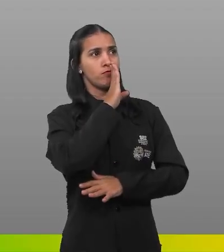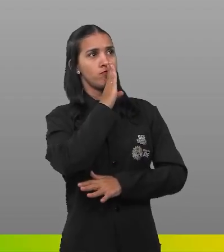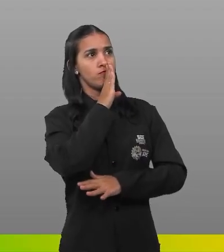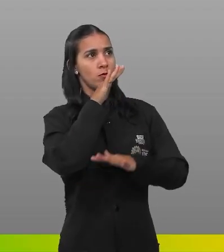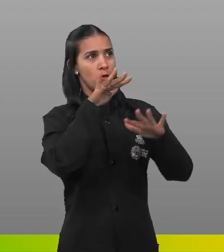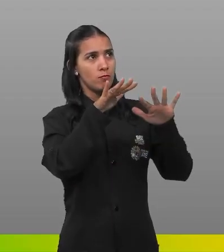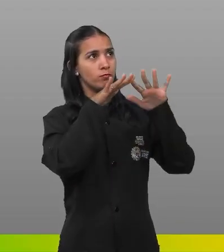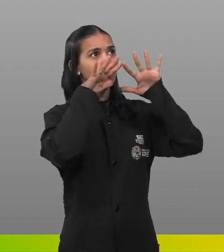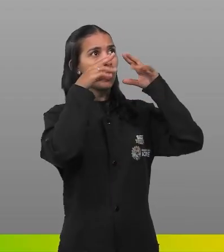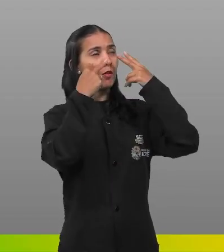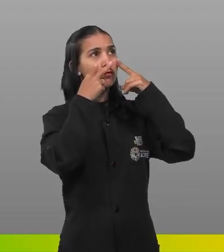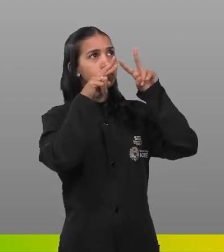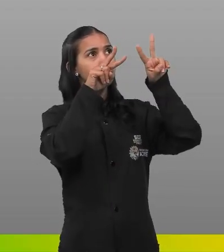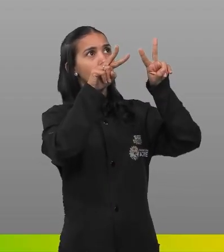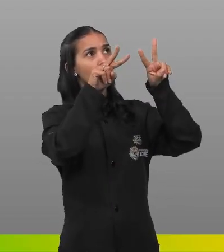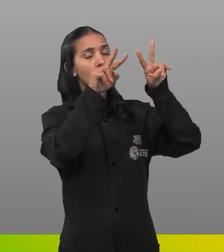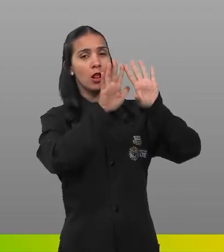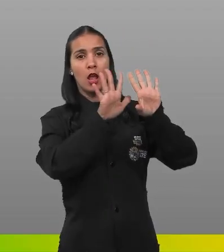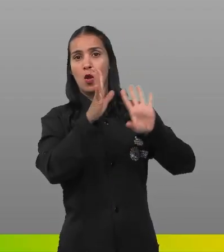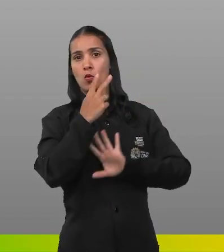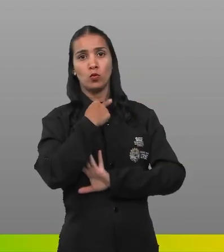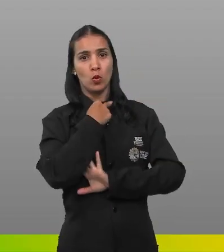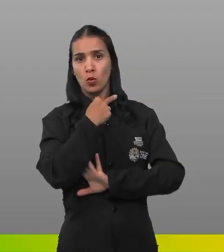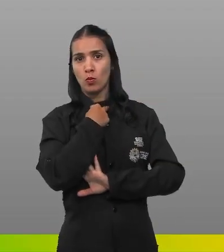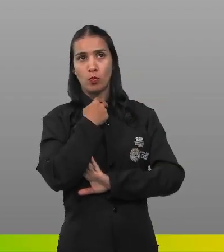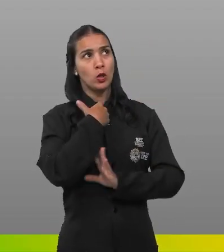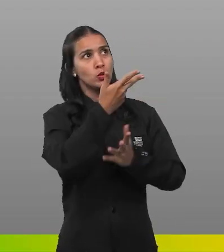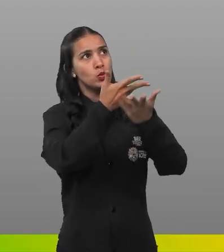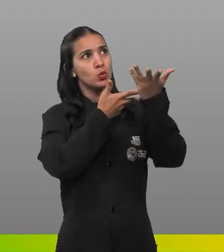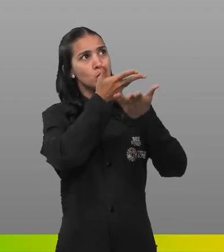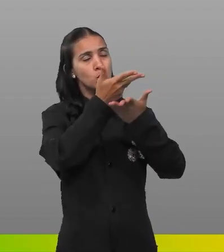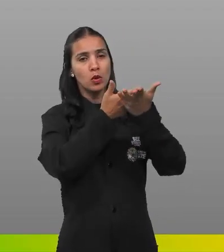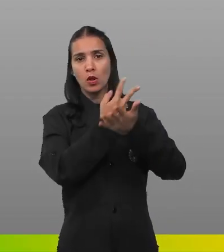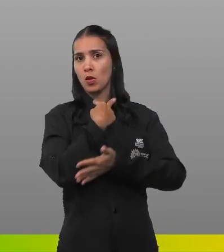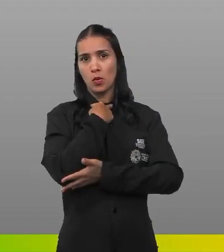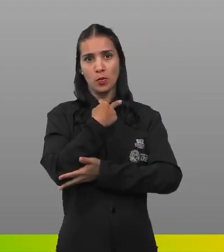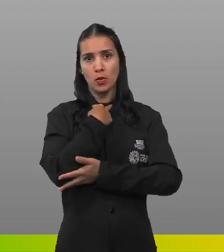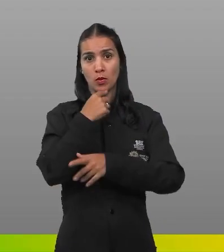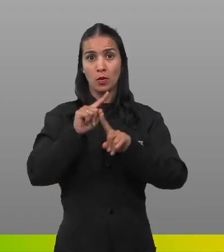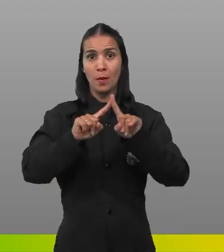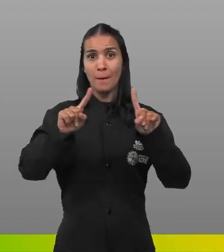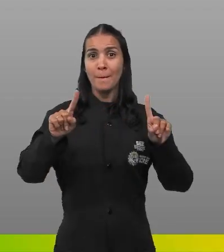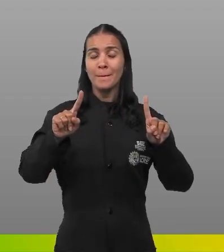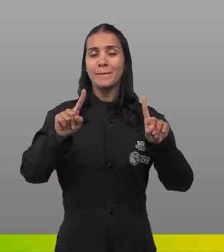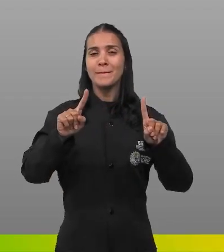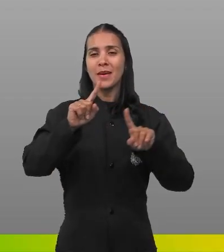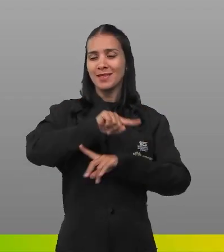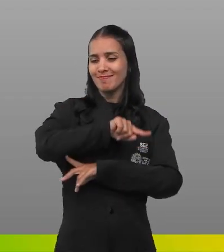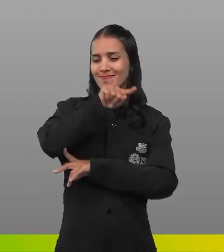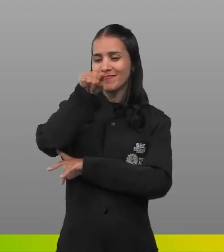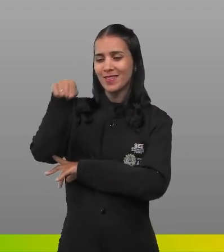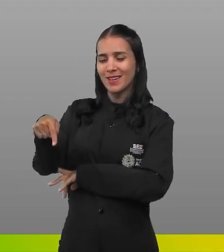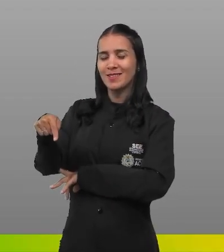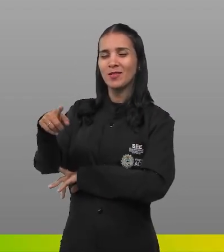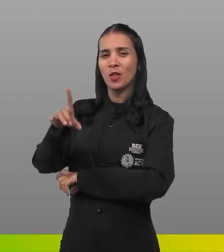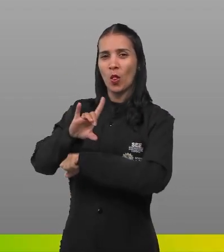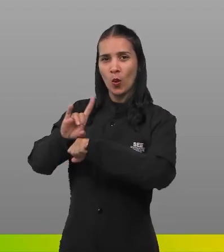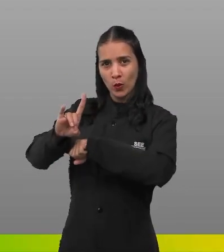silêncio, assistindo a peça e não tem essa interação no momento do